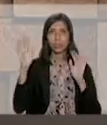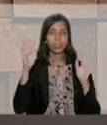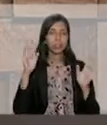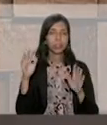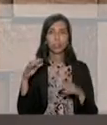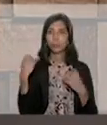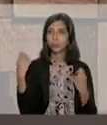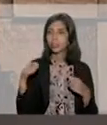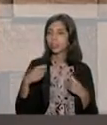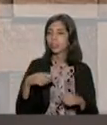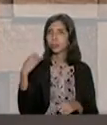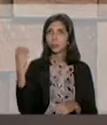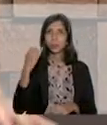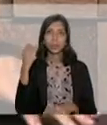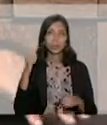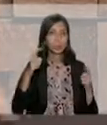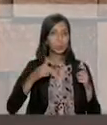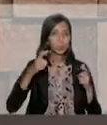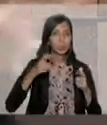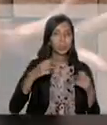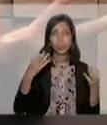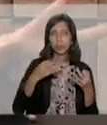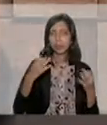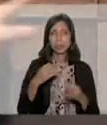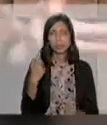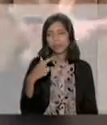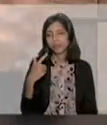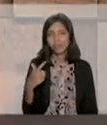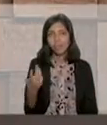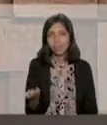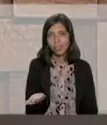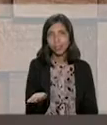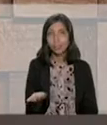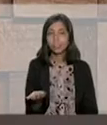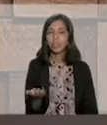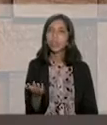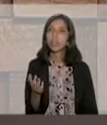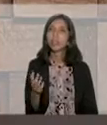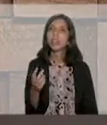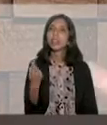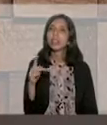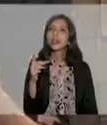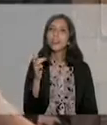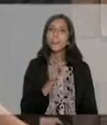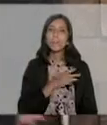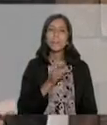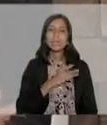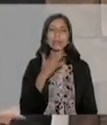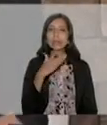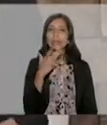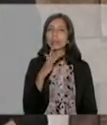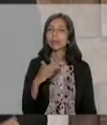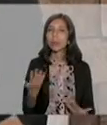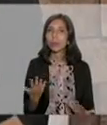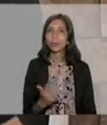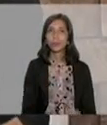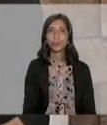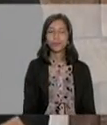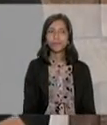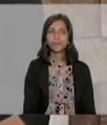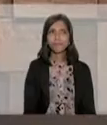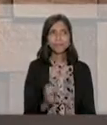ideal, né? Um ambiente ideal, um contexto ideal, não existe, né? Então, a gente trabalha. Quais os seus temores como autora,